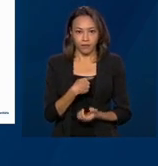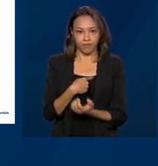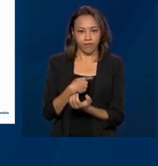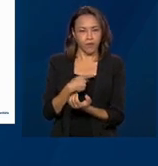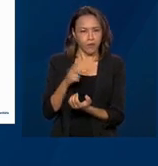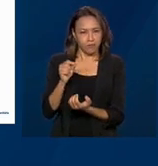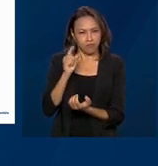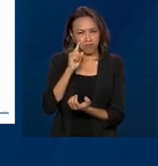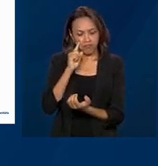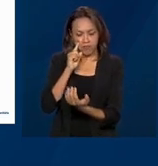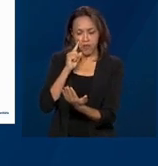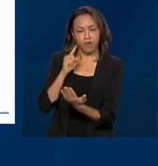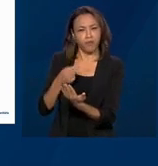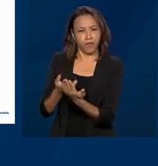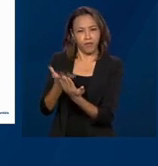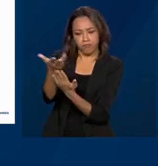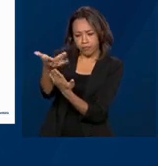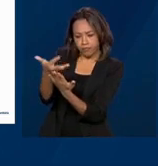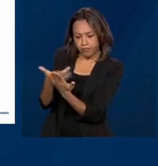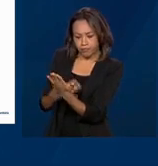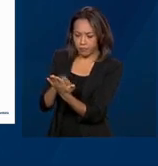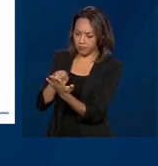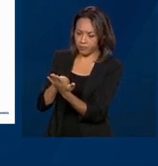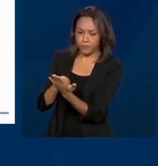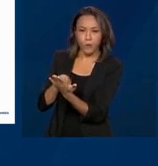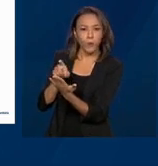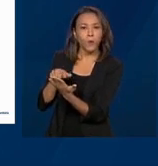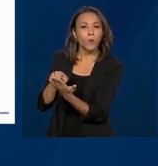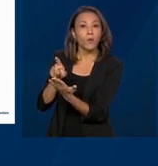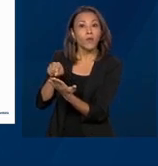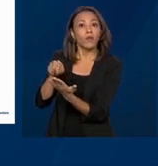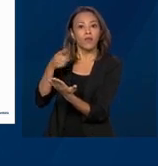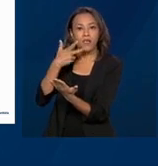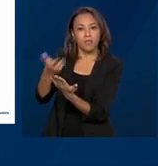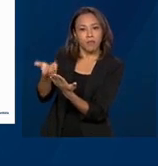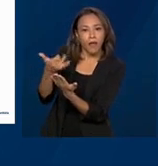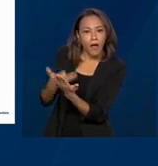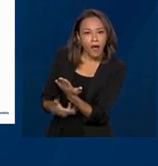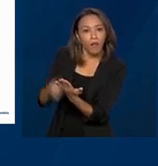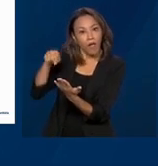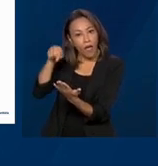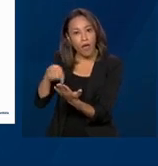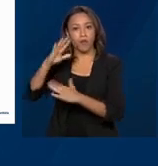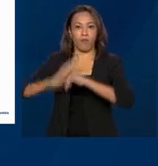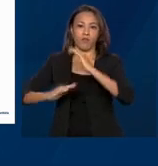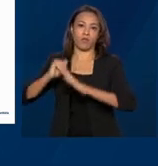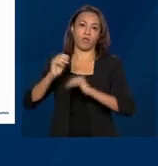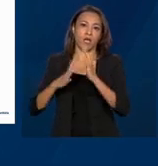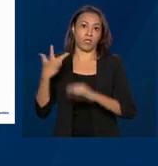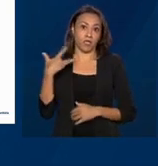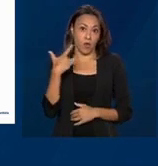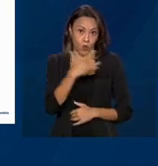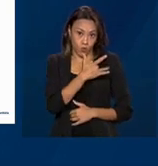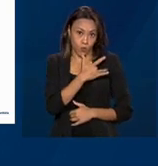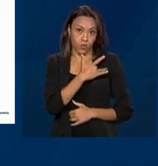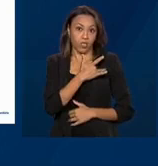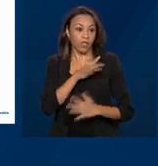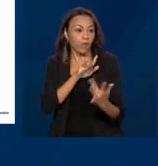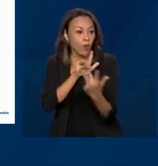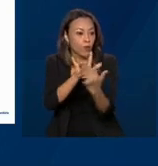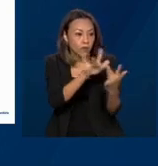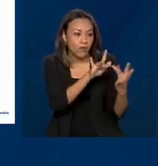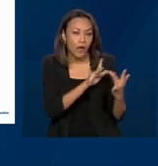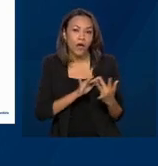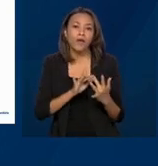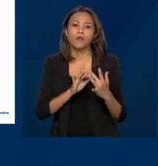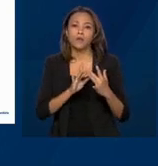aprovar um desenho de estudo que dizia que eram profissionais de saúde que estariam em contato na linha